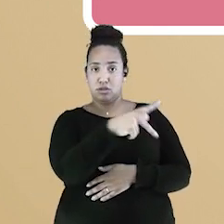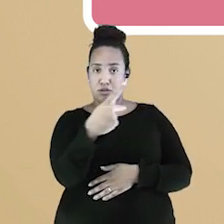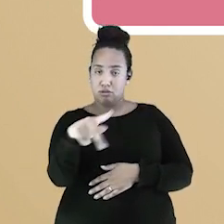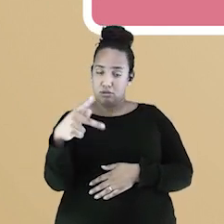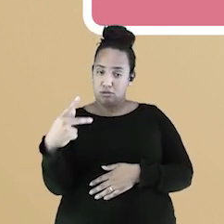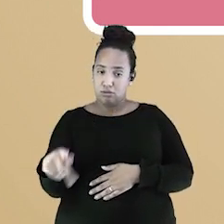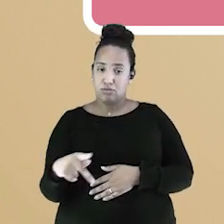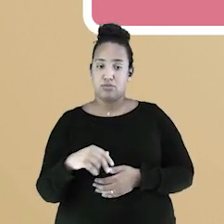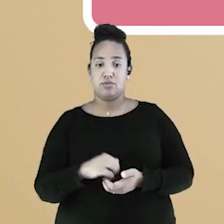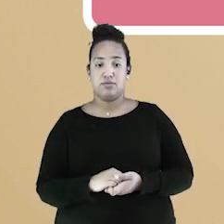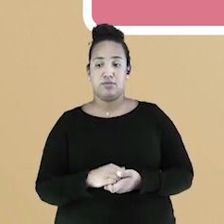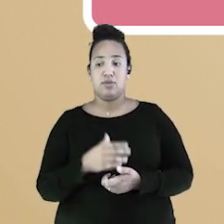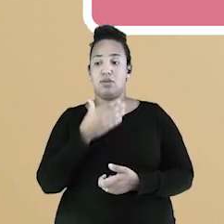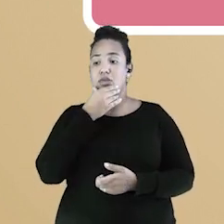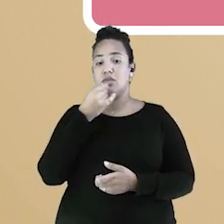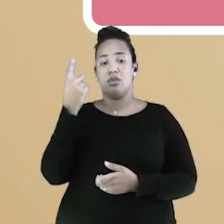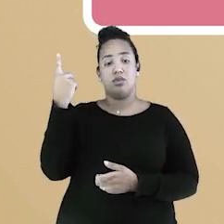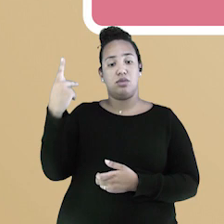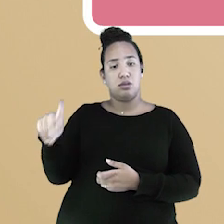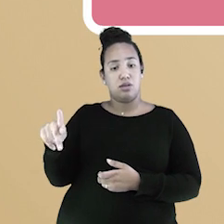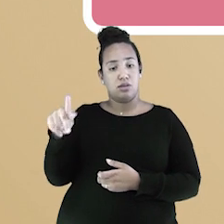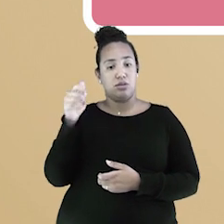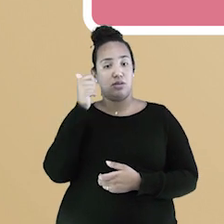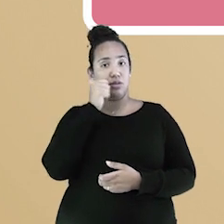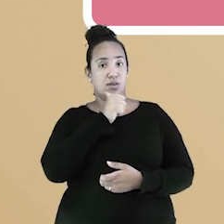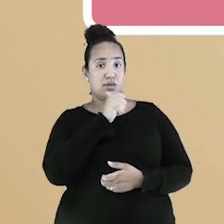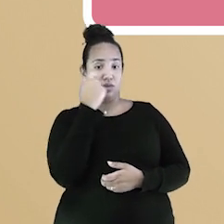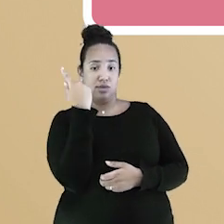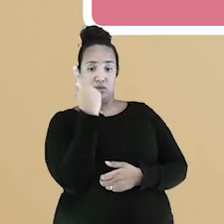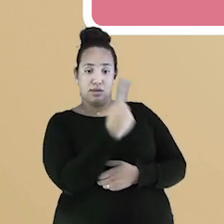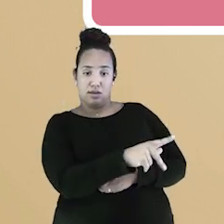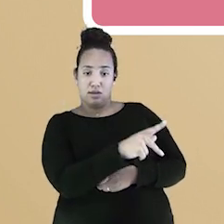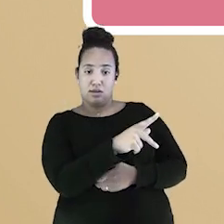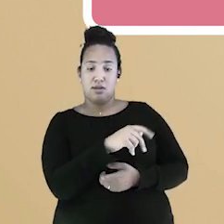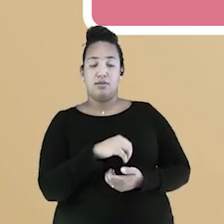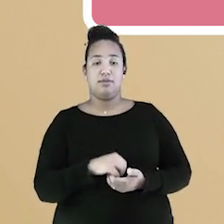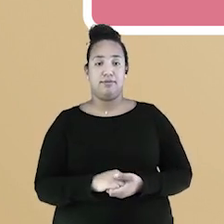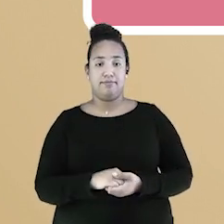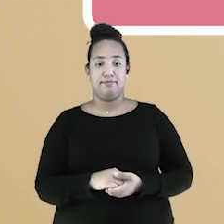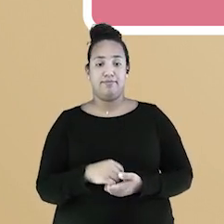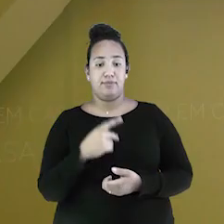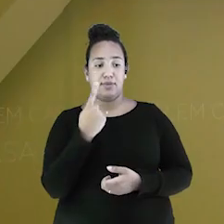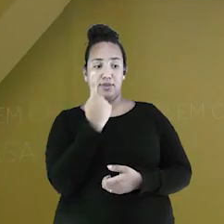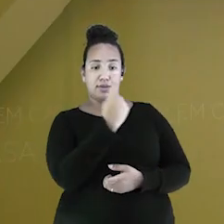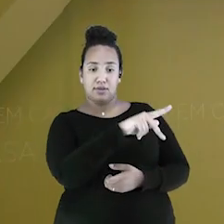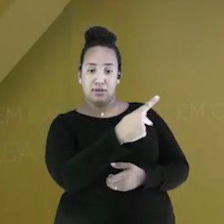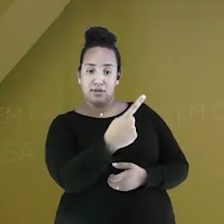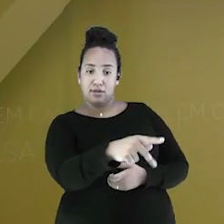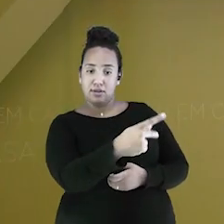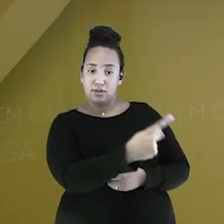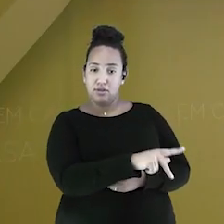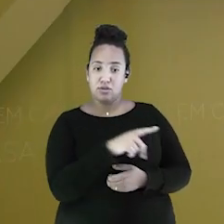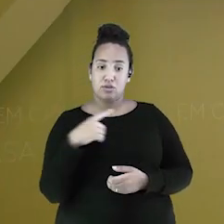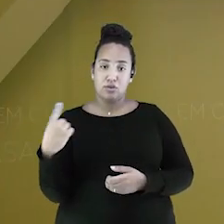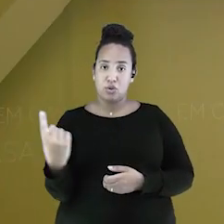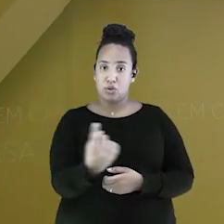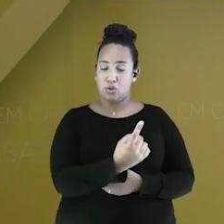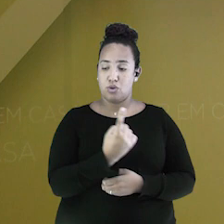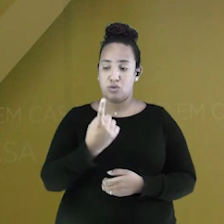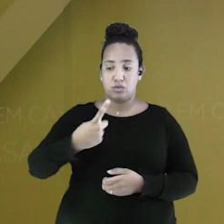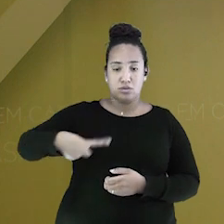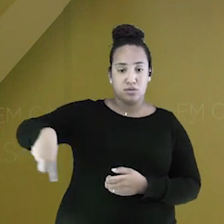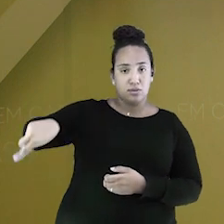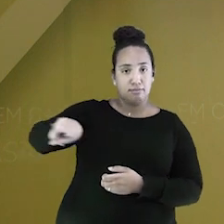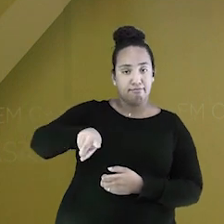hers, its, ours e theirs. Lembrando que estes não